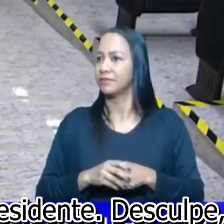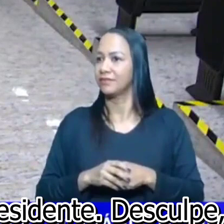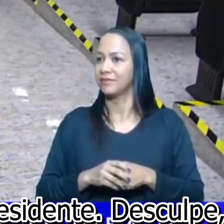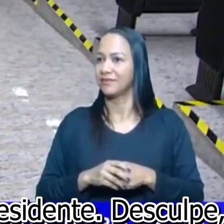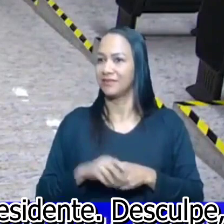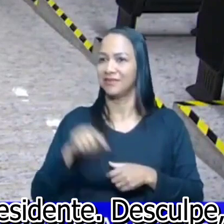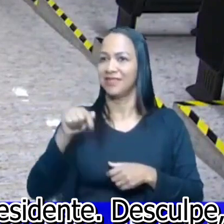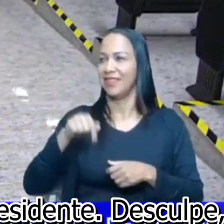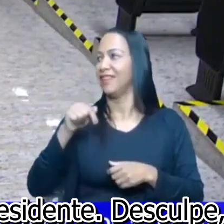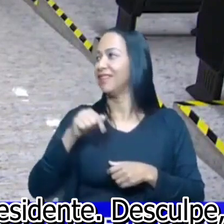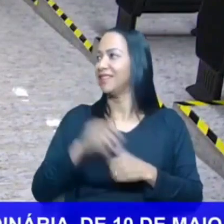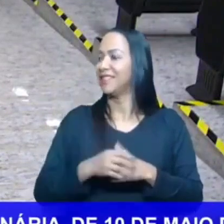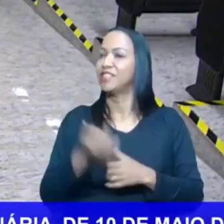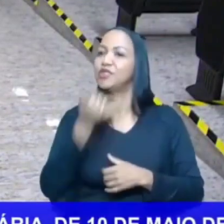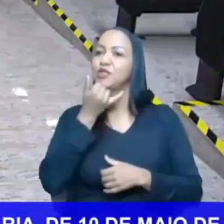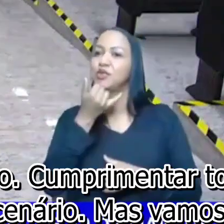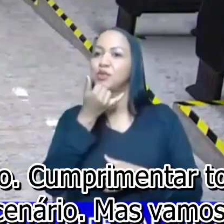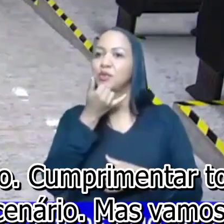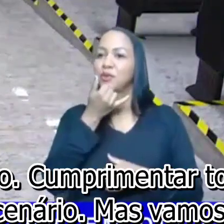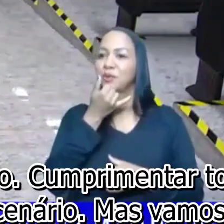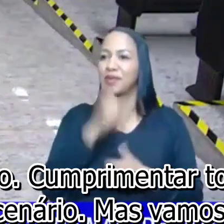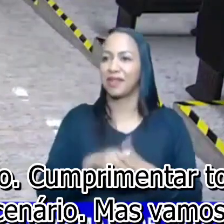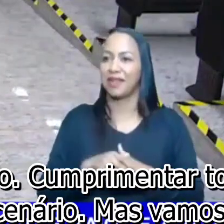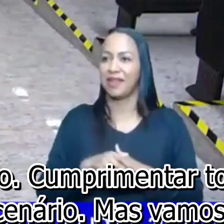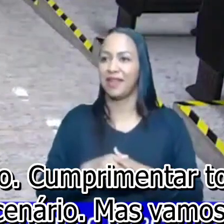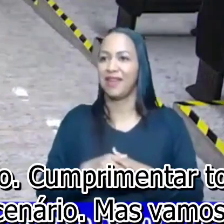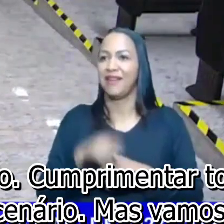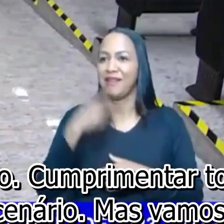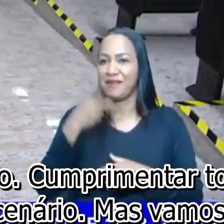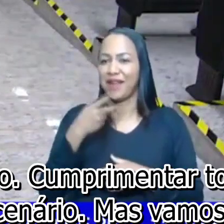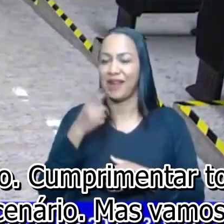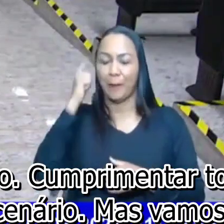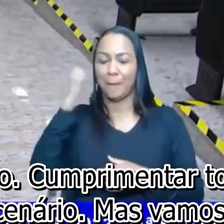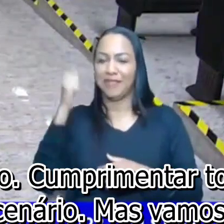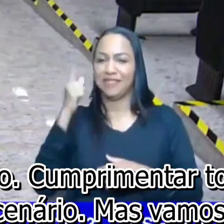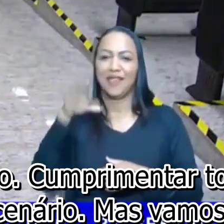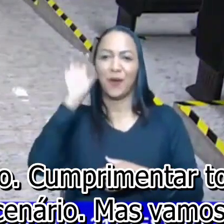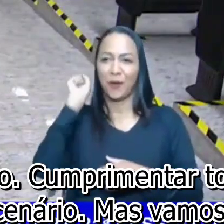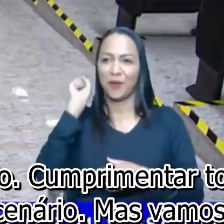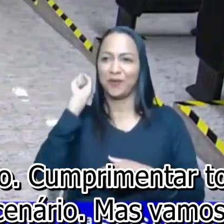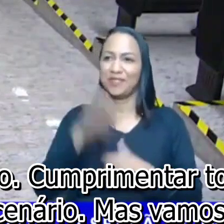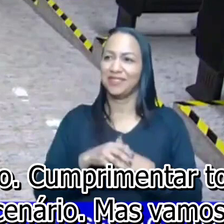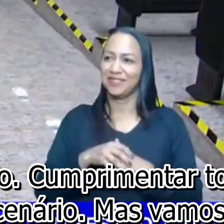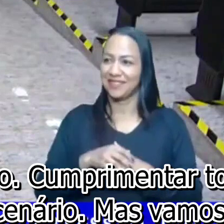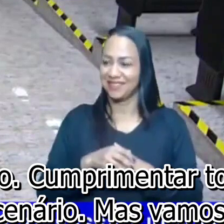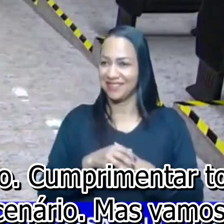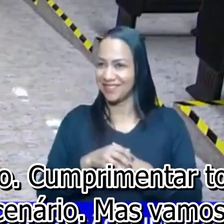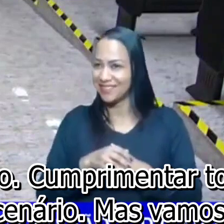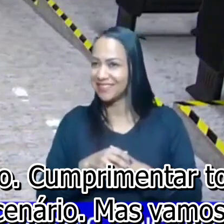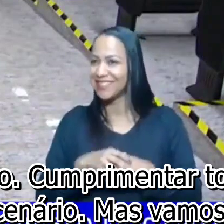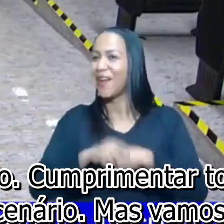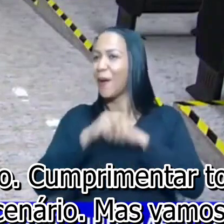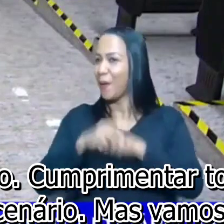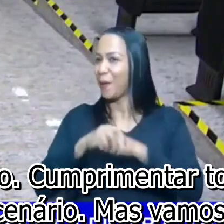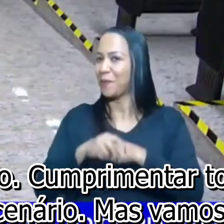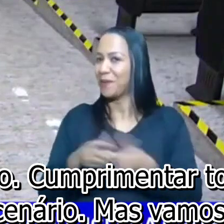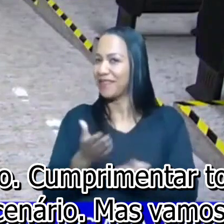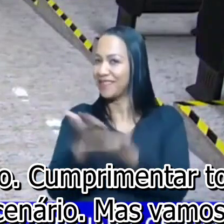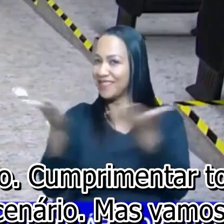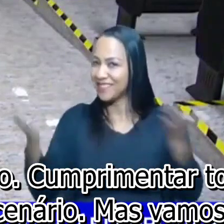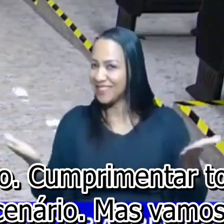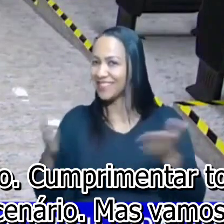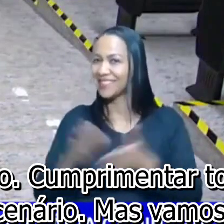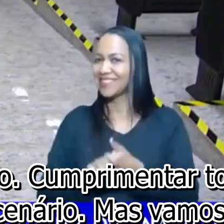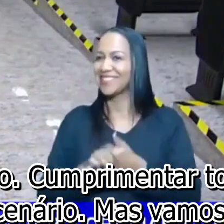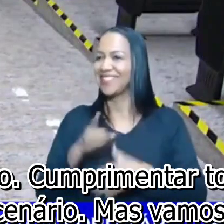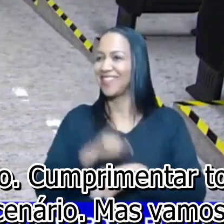Opa! Já estou, presidente. Desculpe, eu estava falando e achei que todos estavam me ouvindo. Pois, já tinha até cumprimentado todo mundo, tinha cumprimentado até a doutora Girlane aí